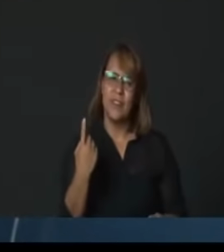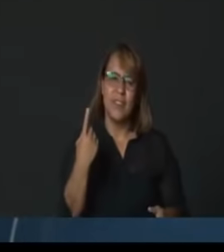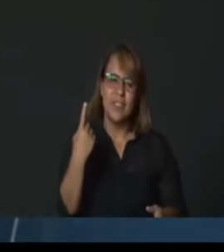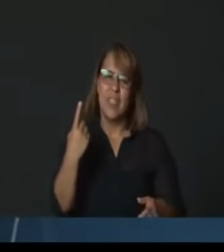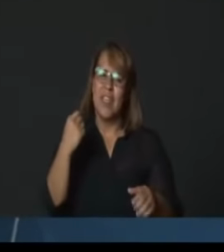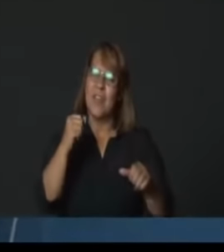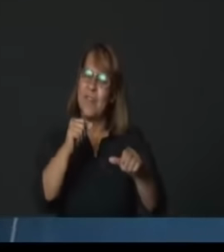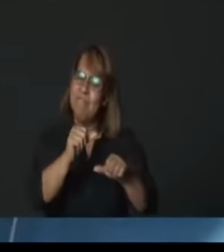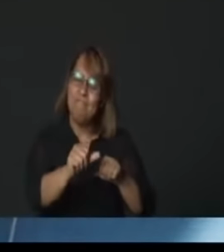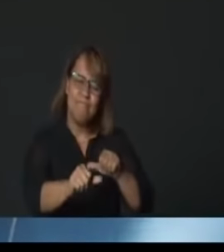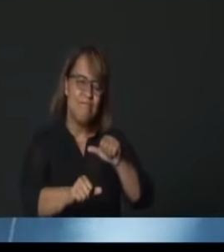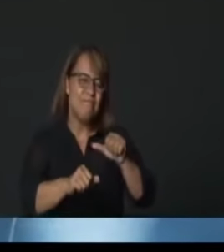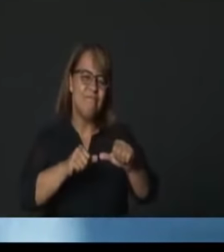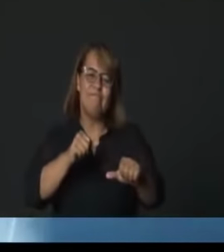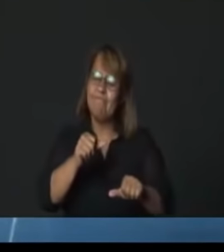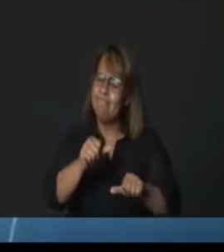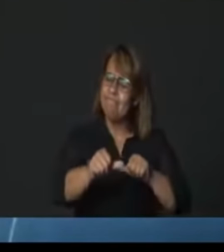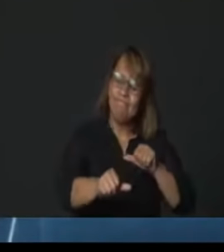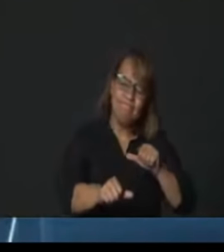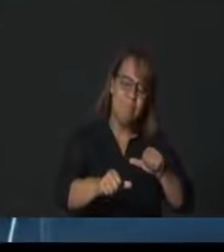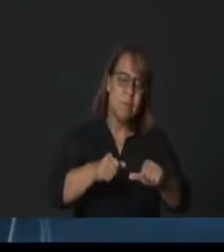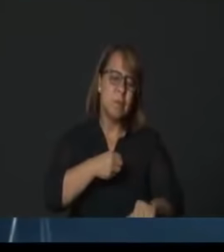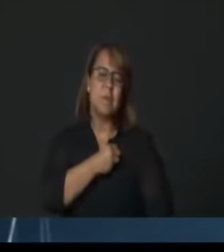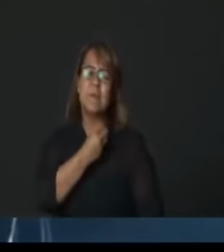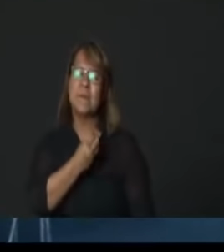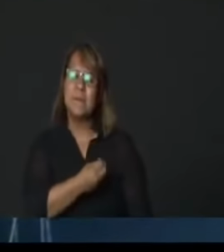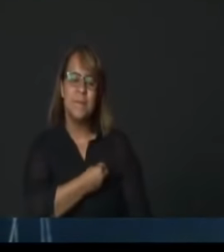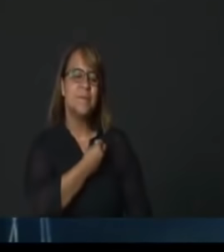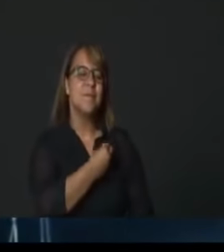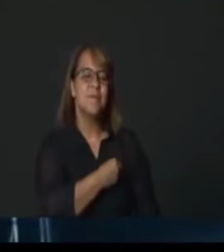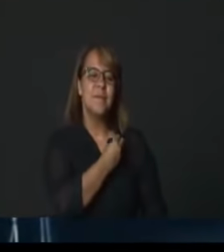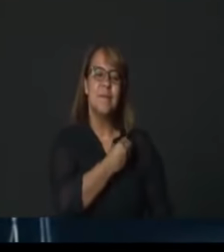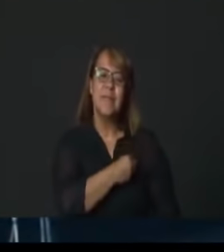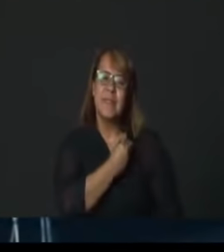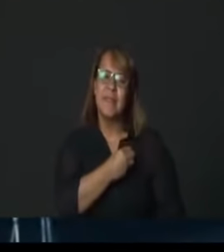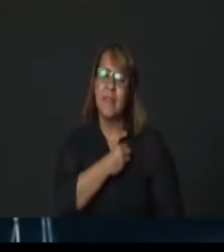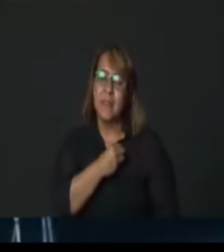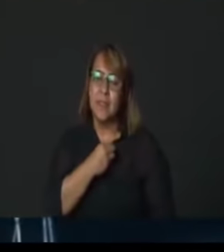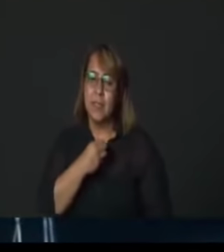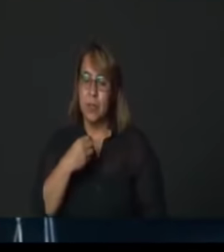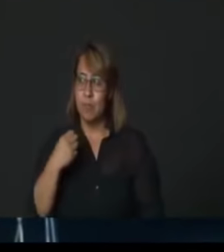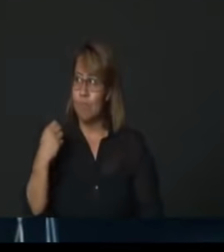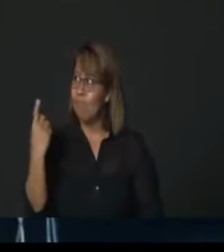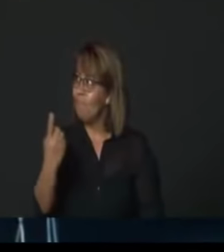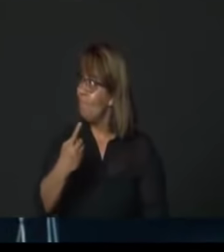mãos. Eu vou mudar, a Deus dizendo, a tua vida. Eu